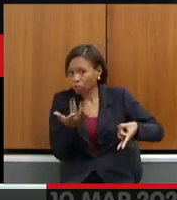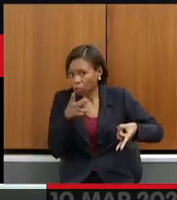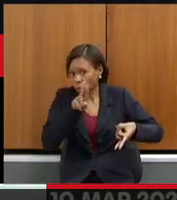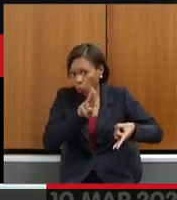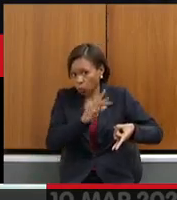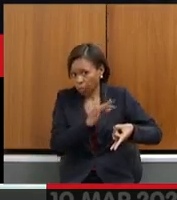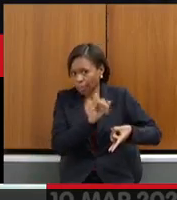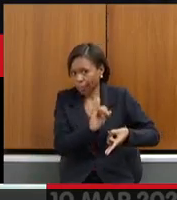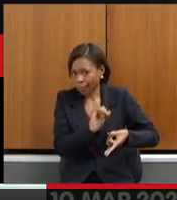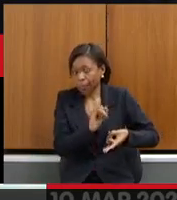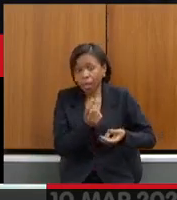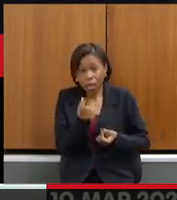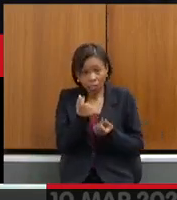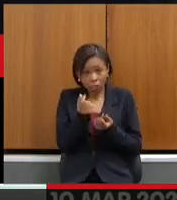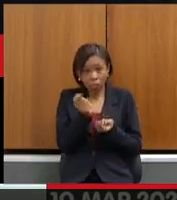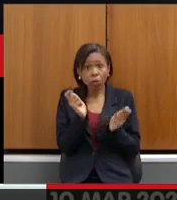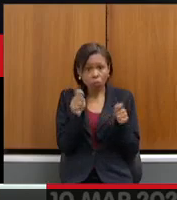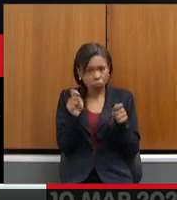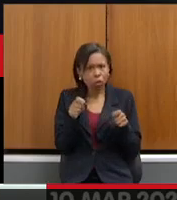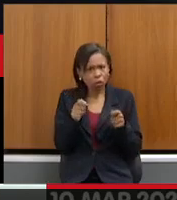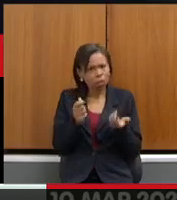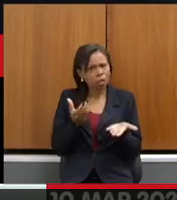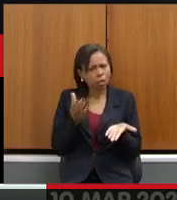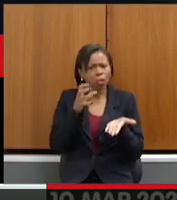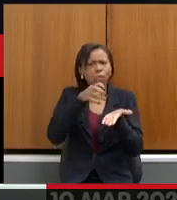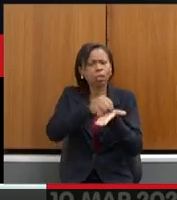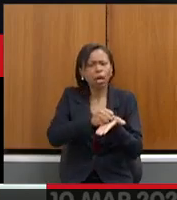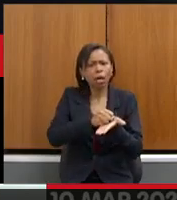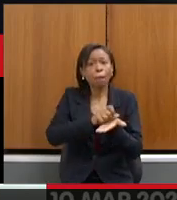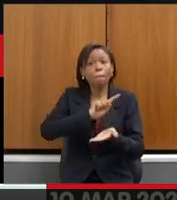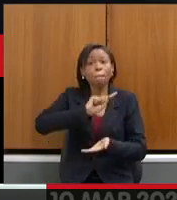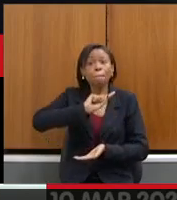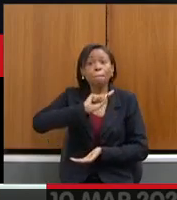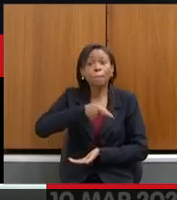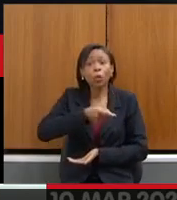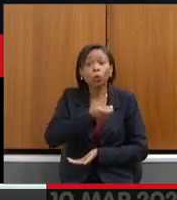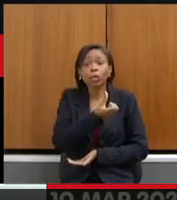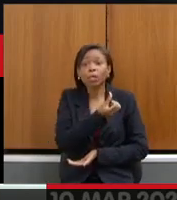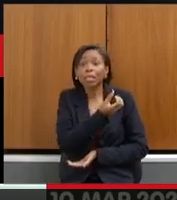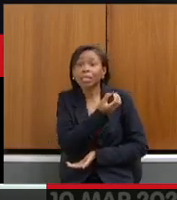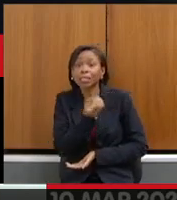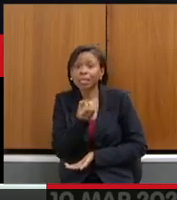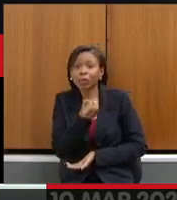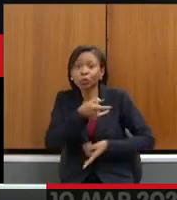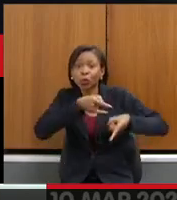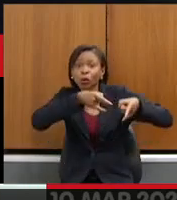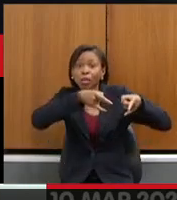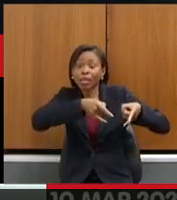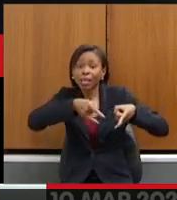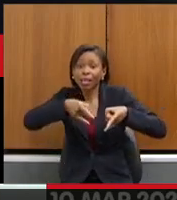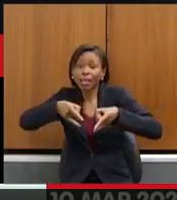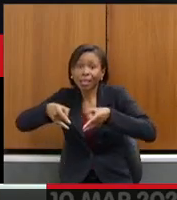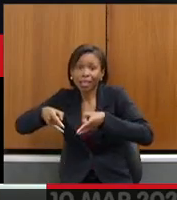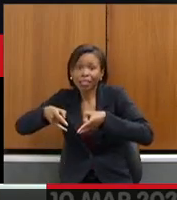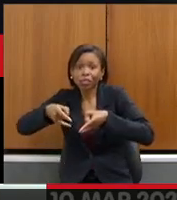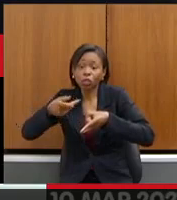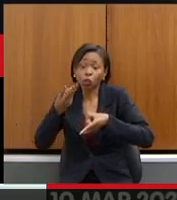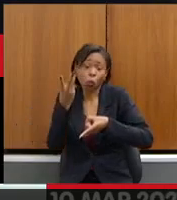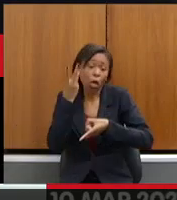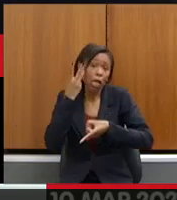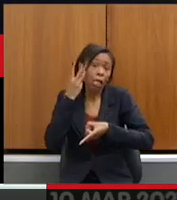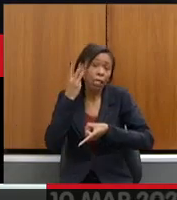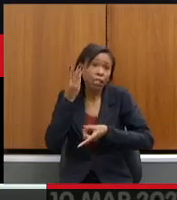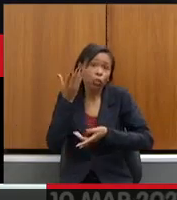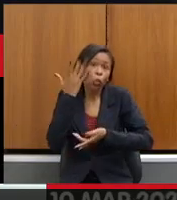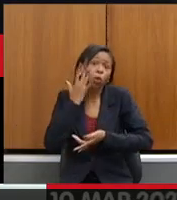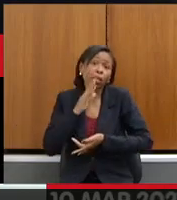para cadastrar né 1.600 Leite durante 30 dias para pagar esses leite no estado